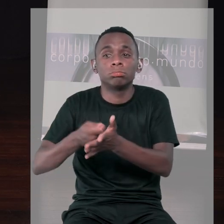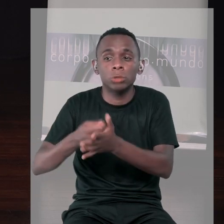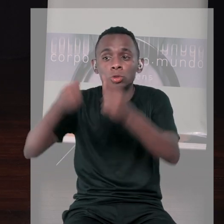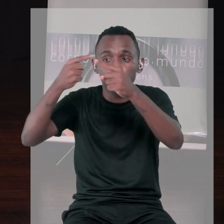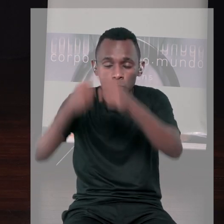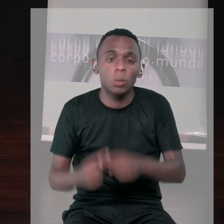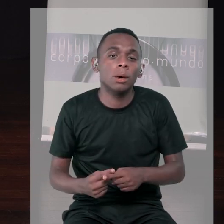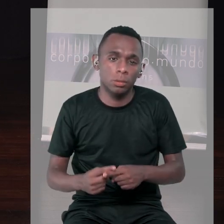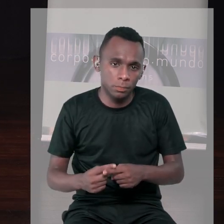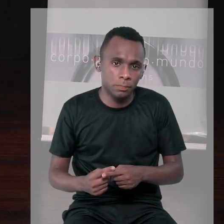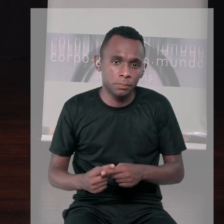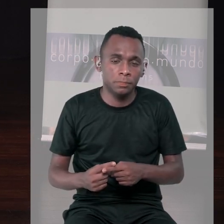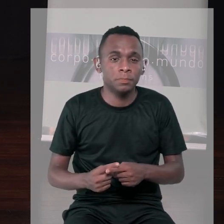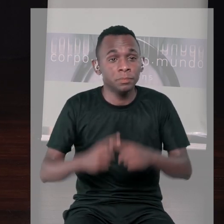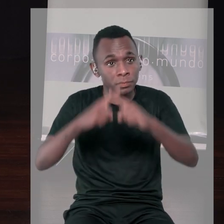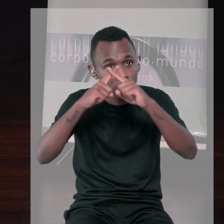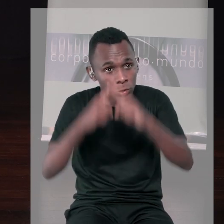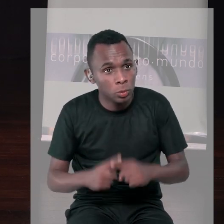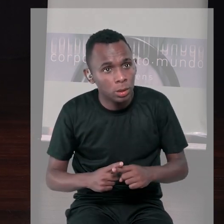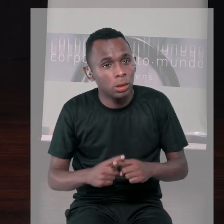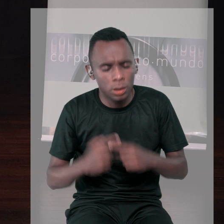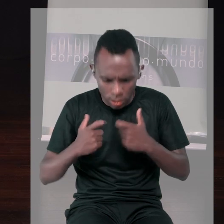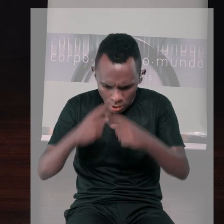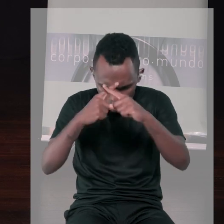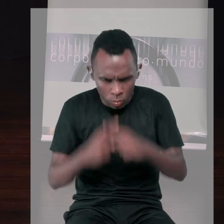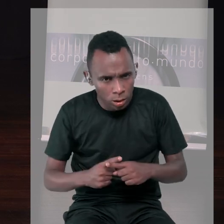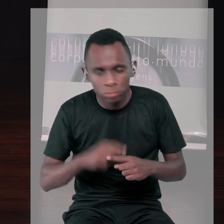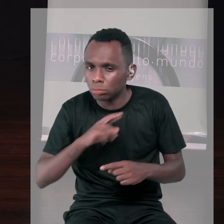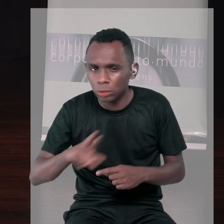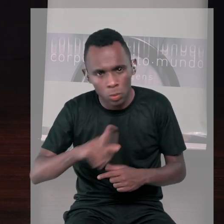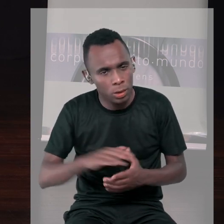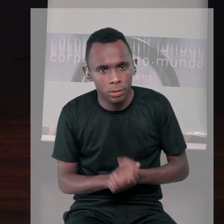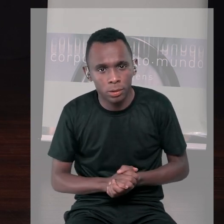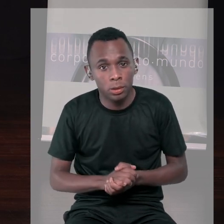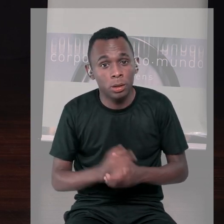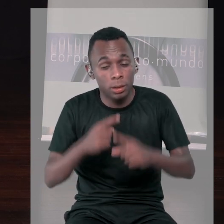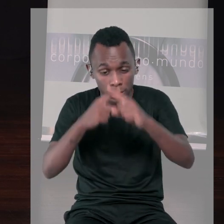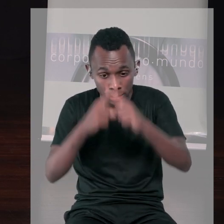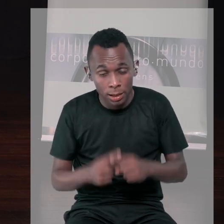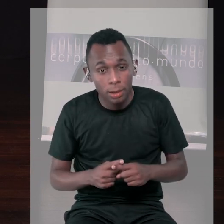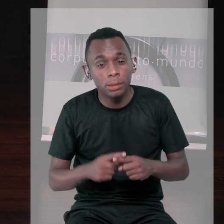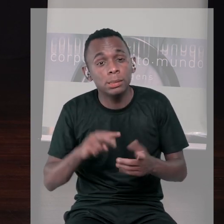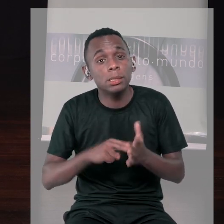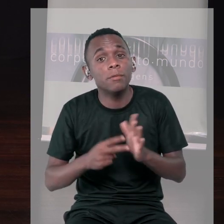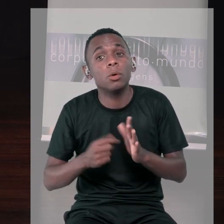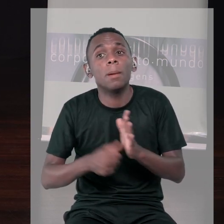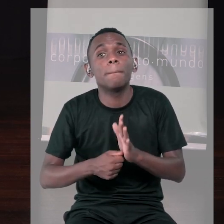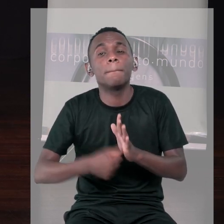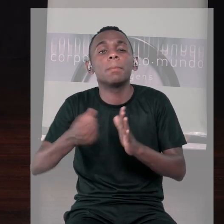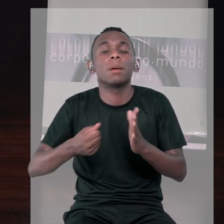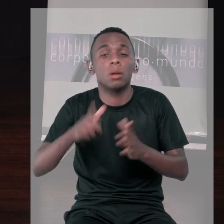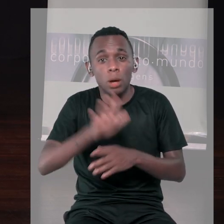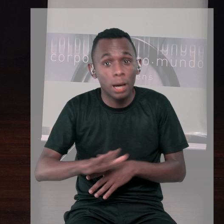duelo, a guerra é um duelo? Não. A guerra não é um duelo. A guerra é um primeiro nível lógico, é o duelo. E